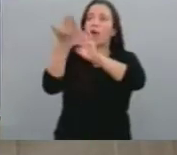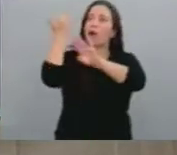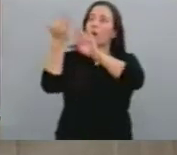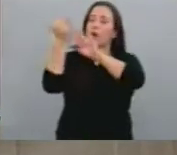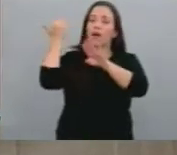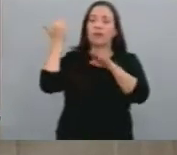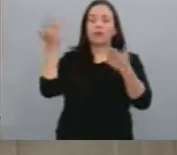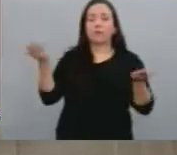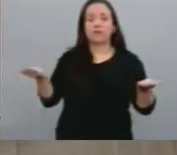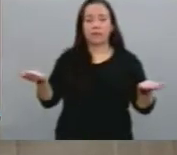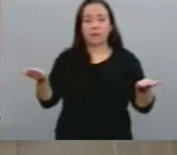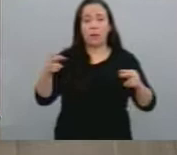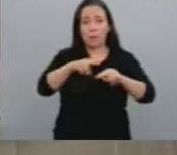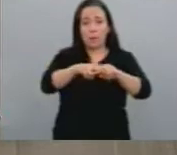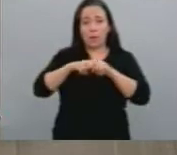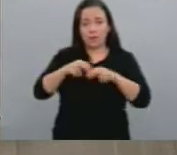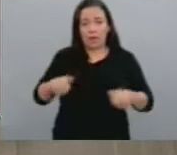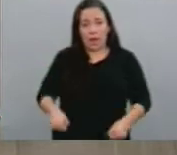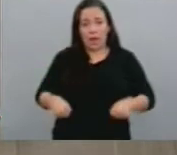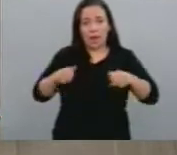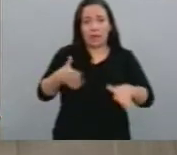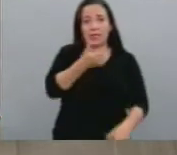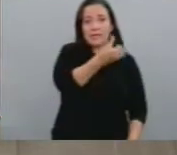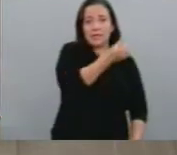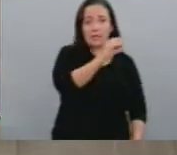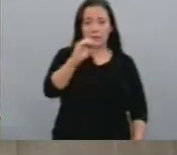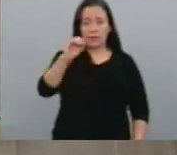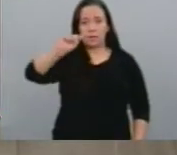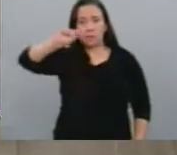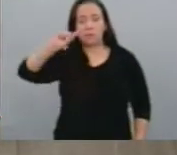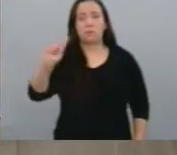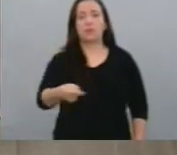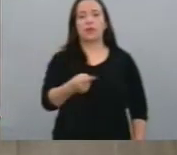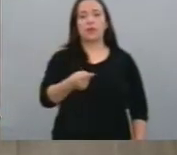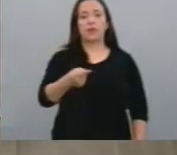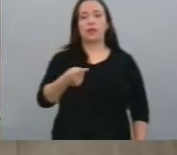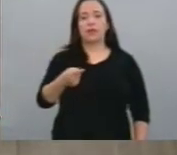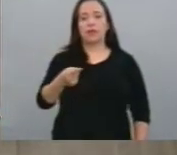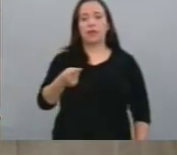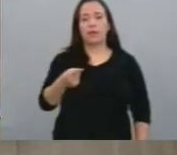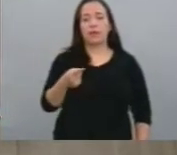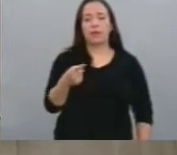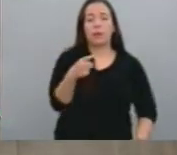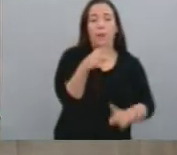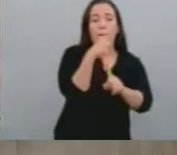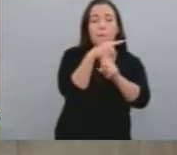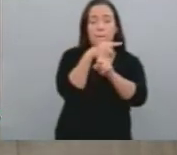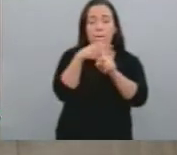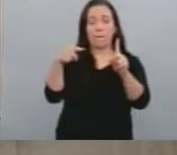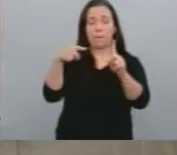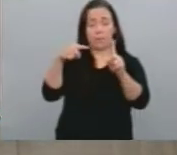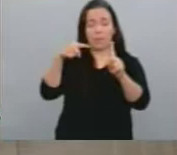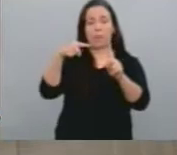gastar 600 milhões de reais, mais de meio bi,